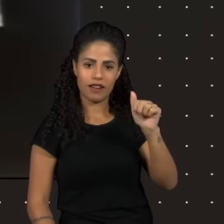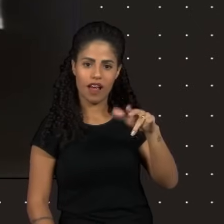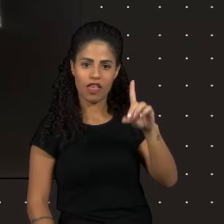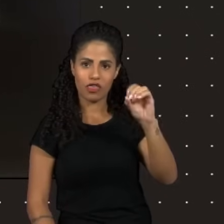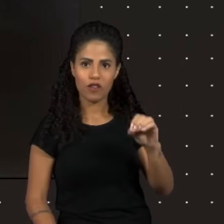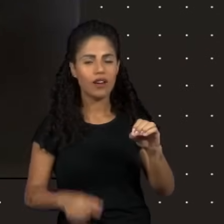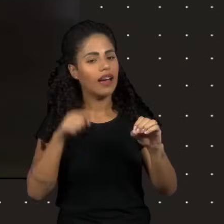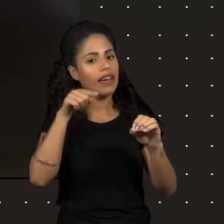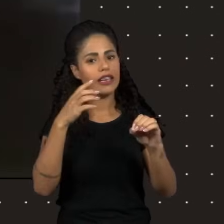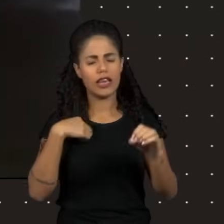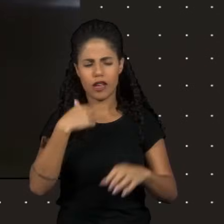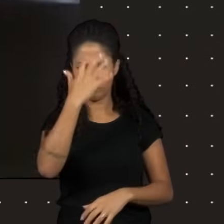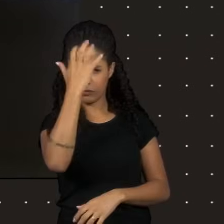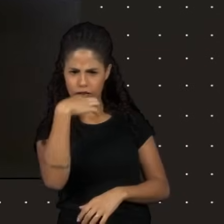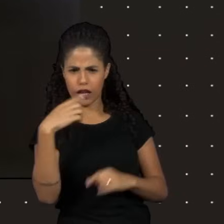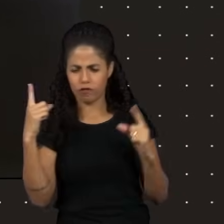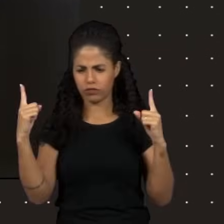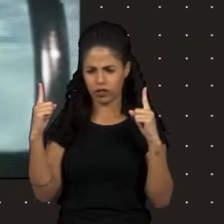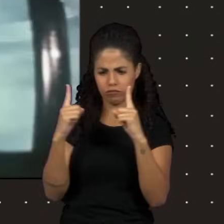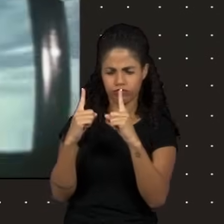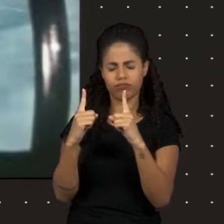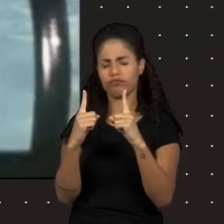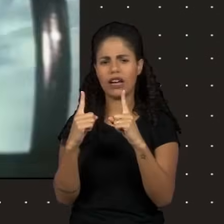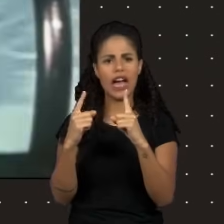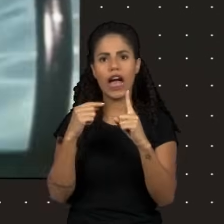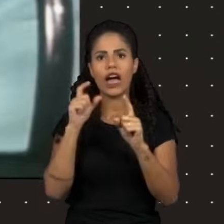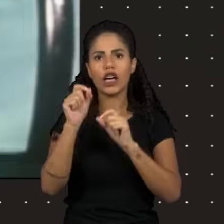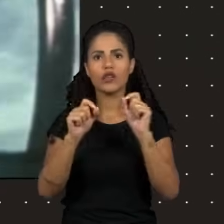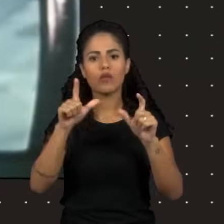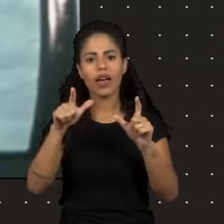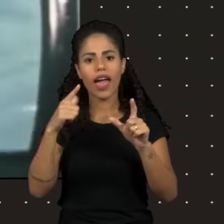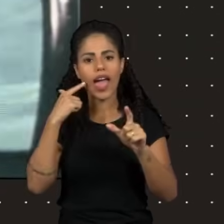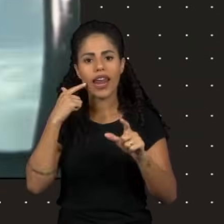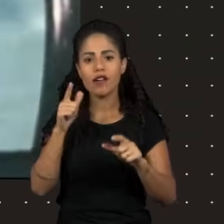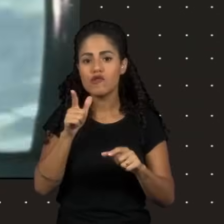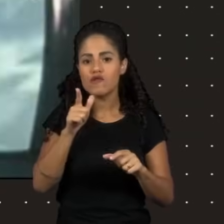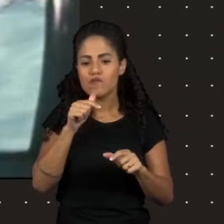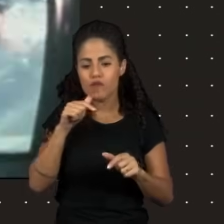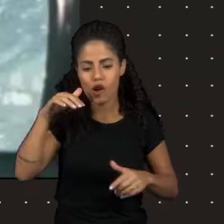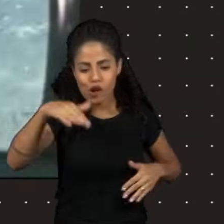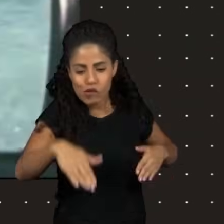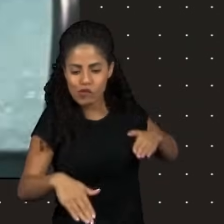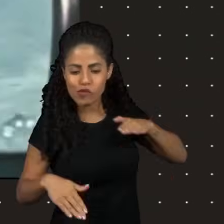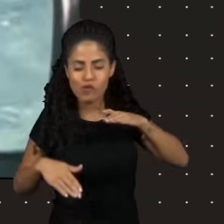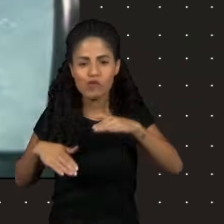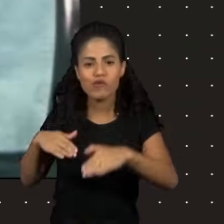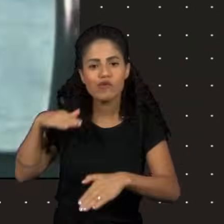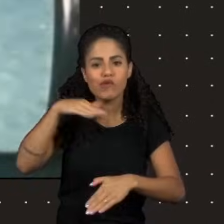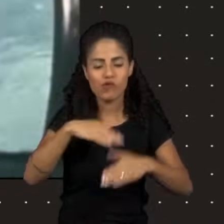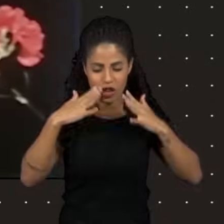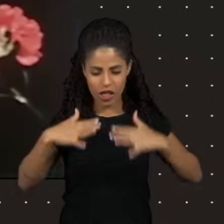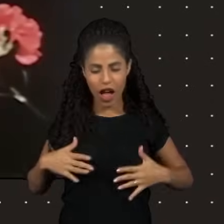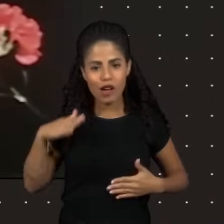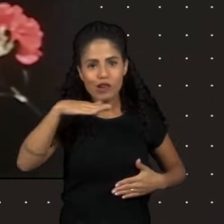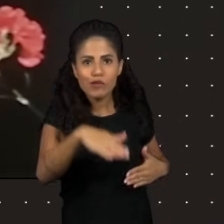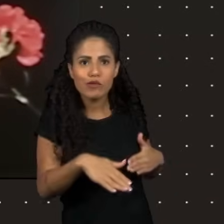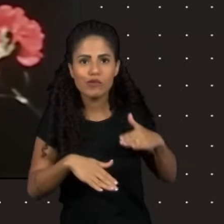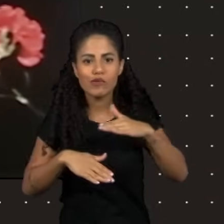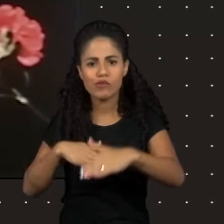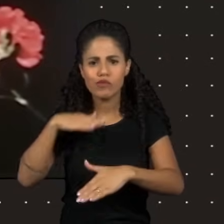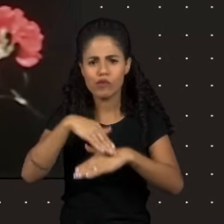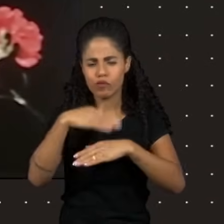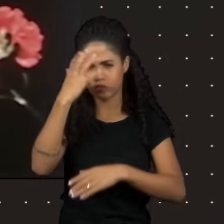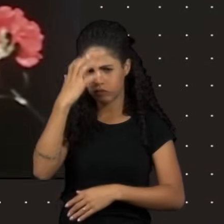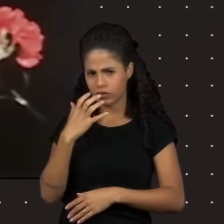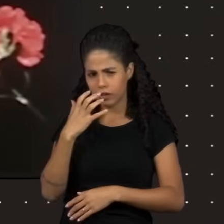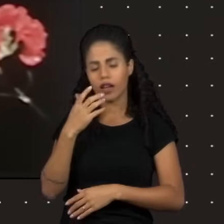era muito sério, e a cena era ele saindo todo vestido de dentro de uma piscina.